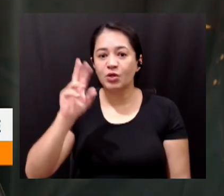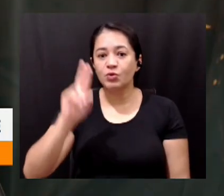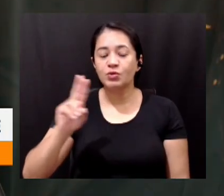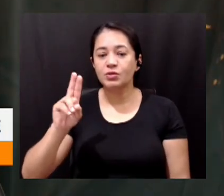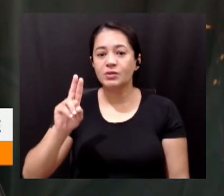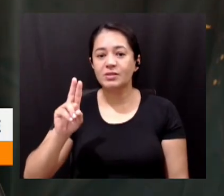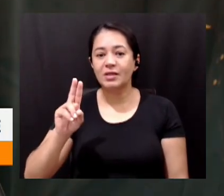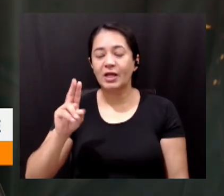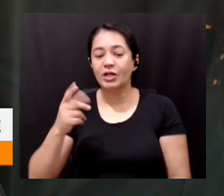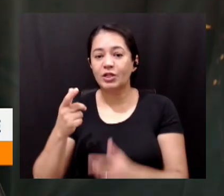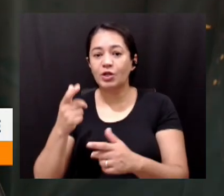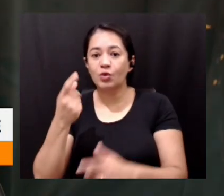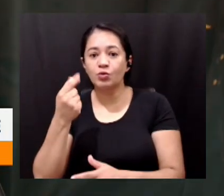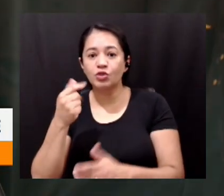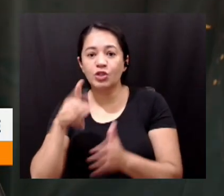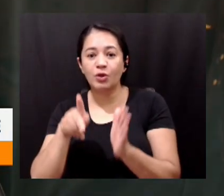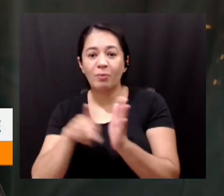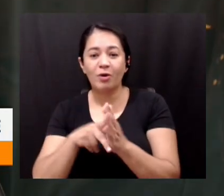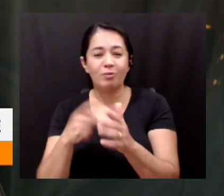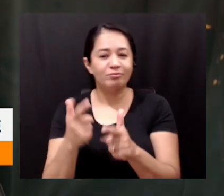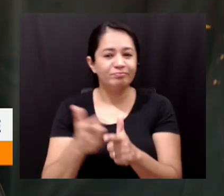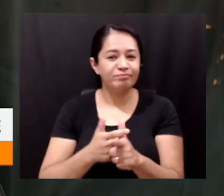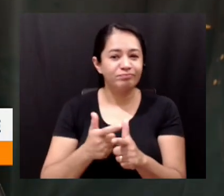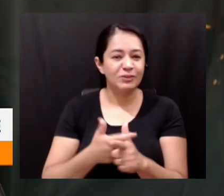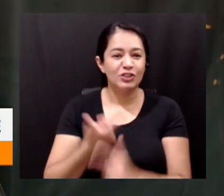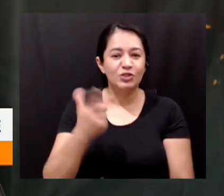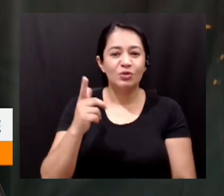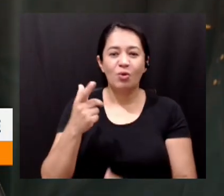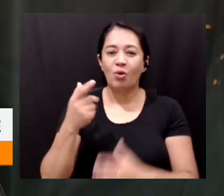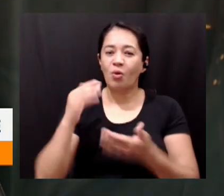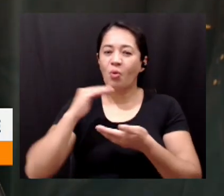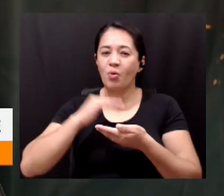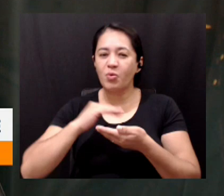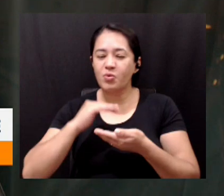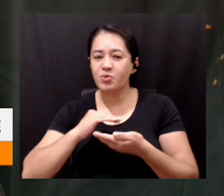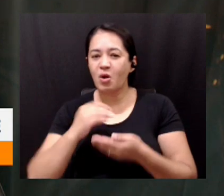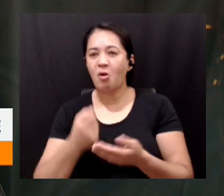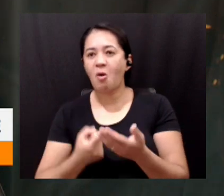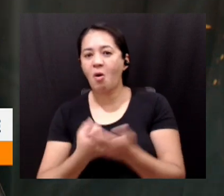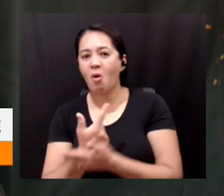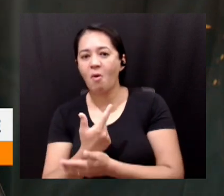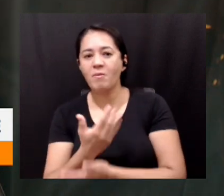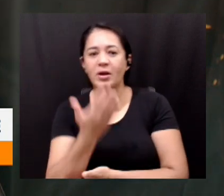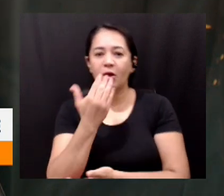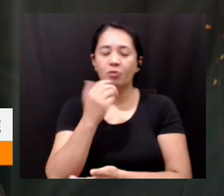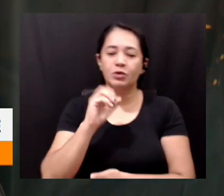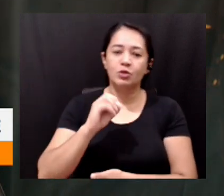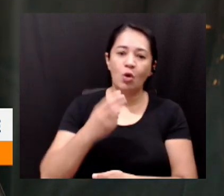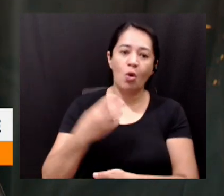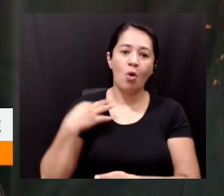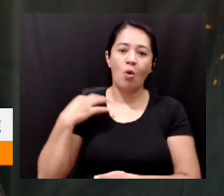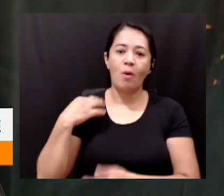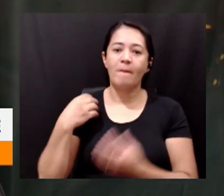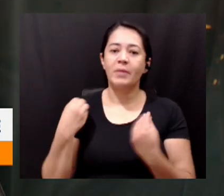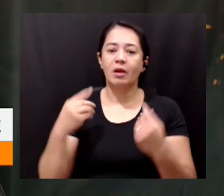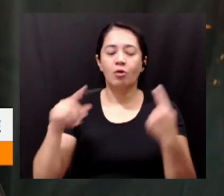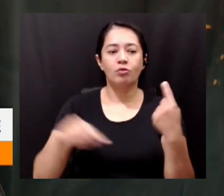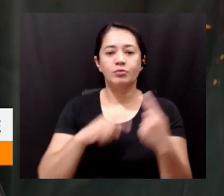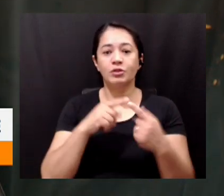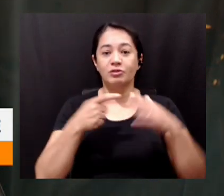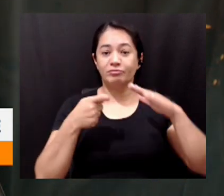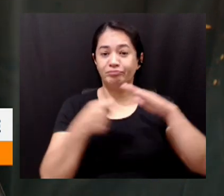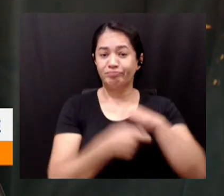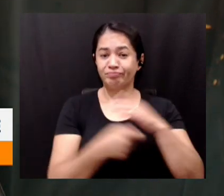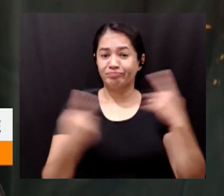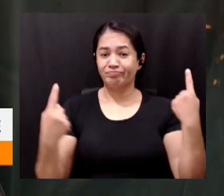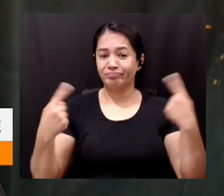outros deixaram de economizar dinheiro, comprar comida ou roupas para apostar. A situação econômica ajuda a entender